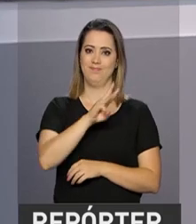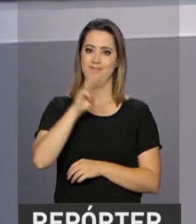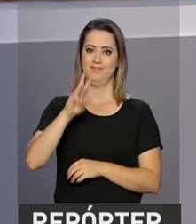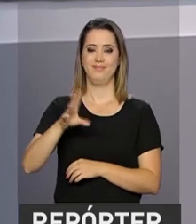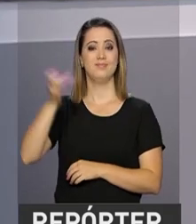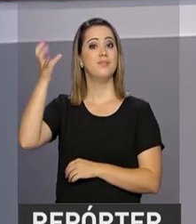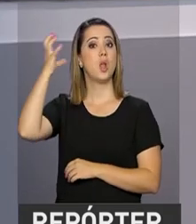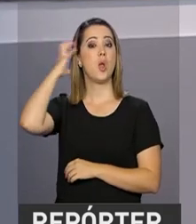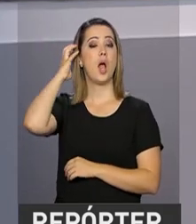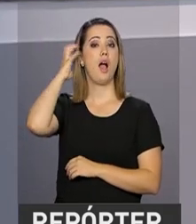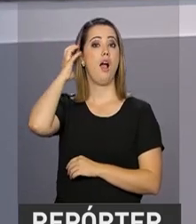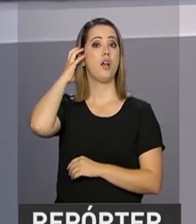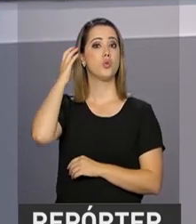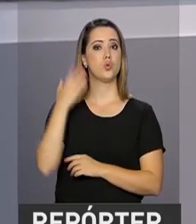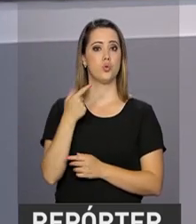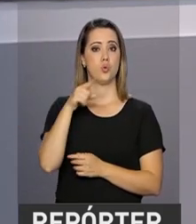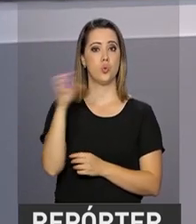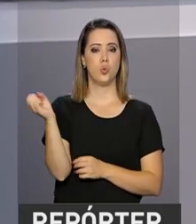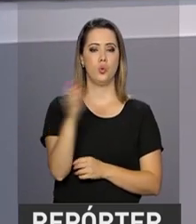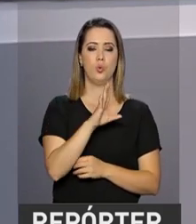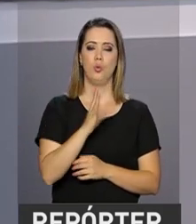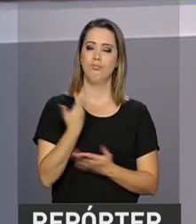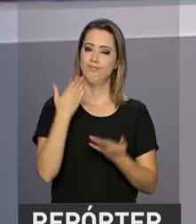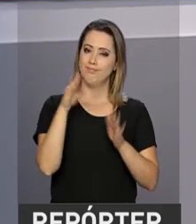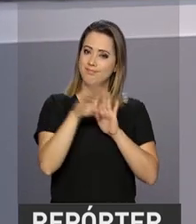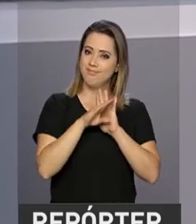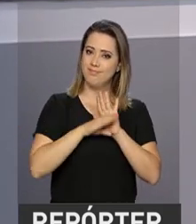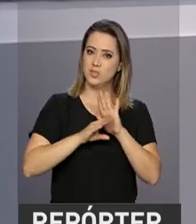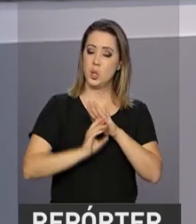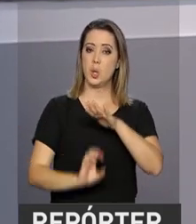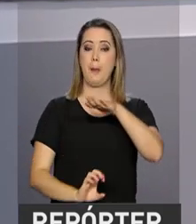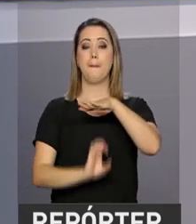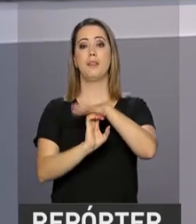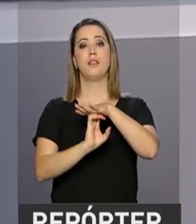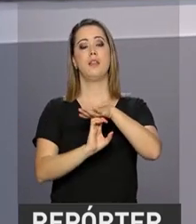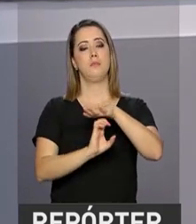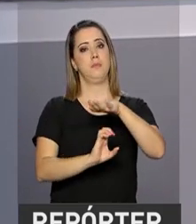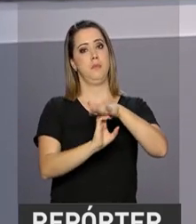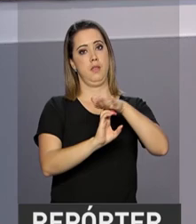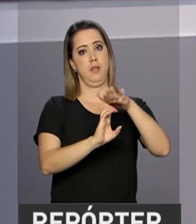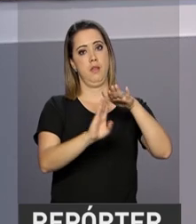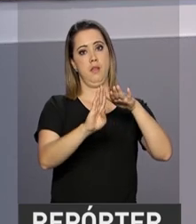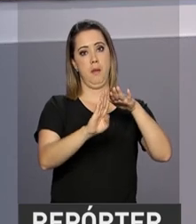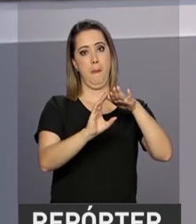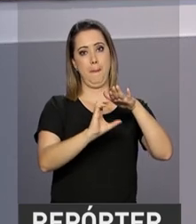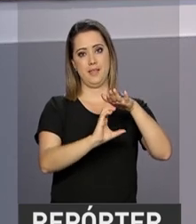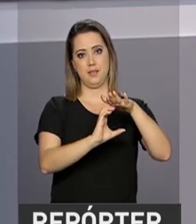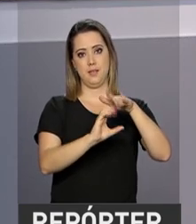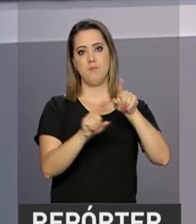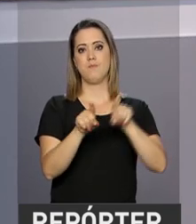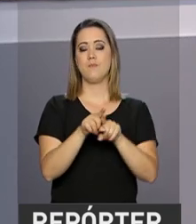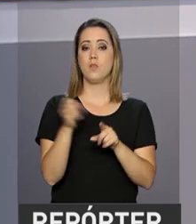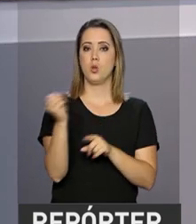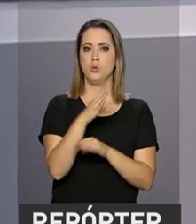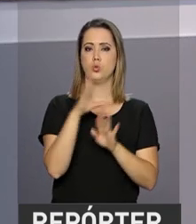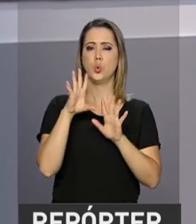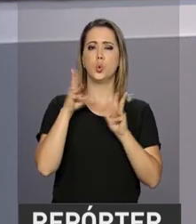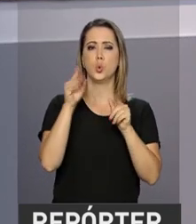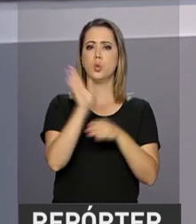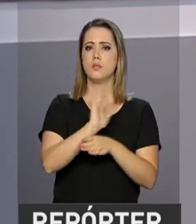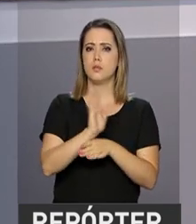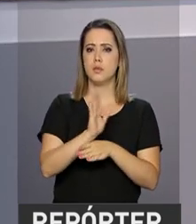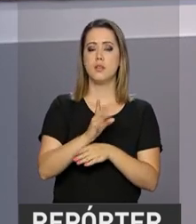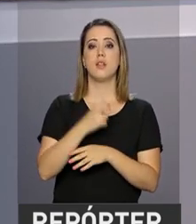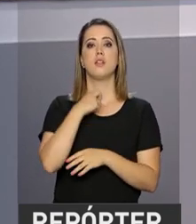nacional de rádio um novo produto da empresa Brasil de Comunicação nele você encontra as matérias completas de programas como a